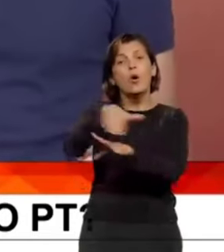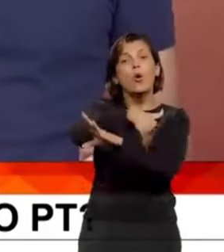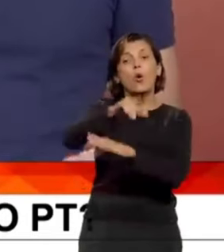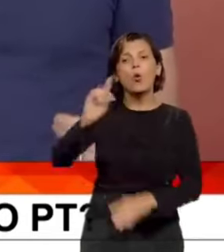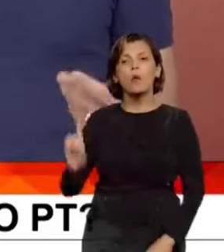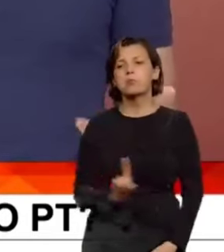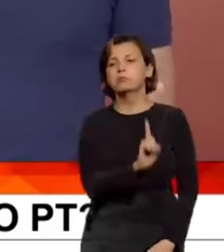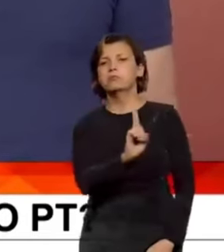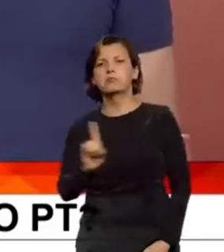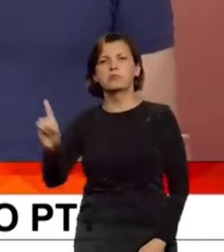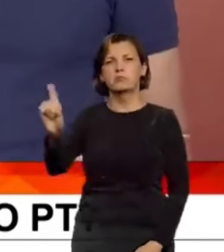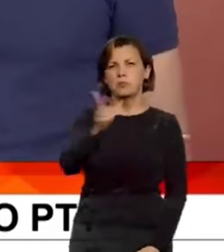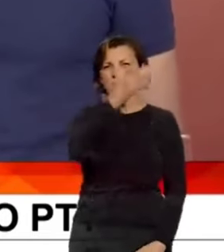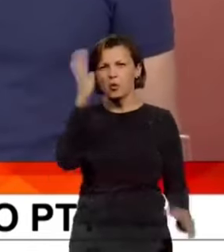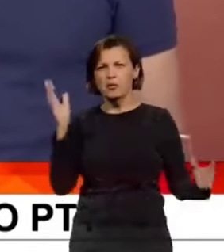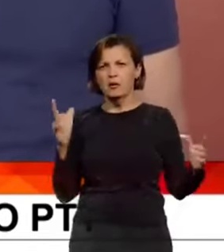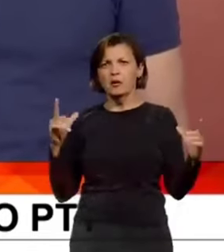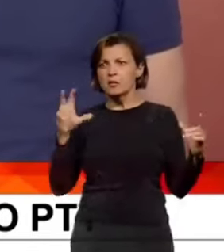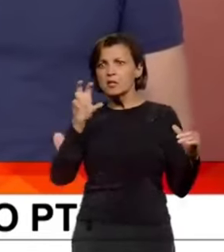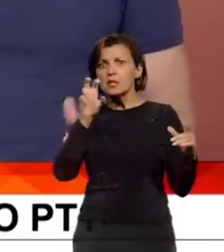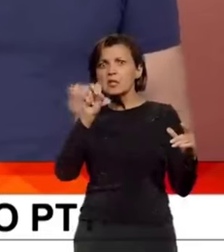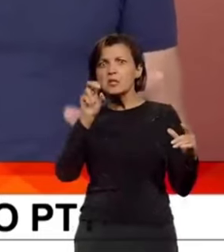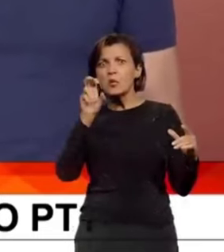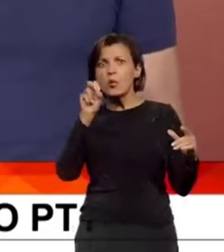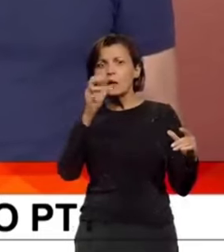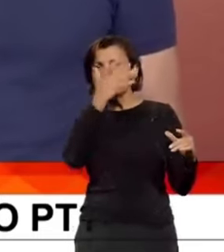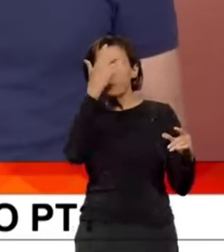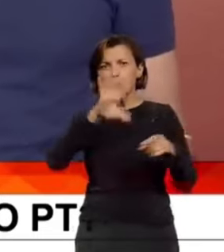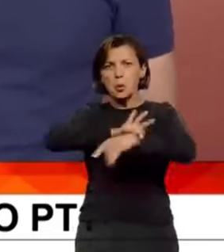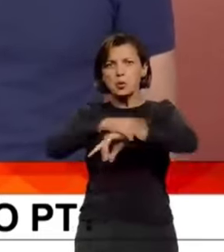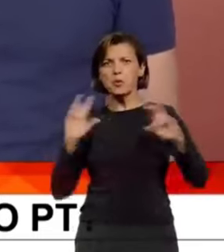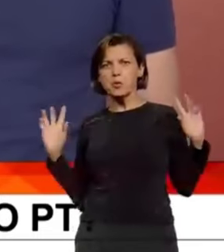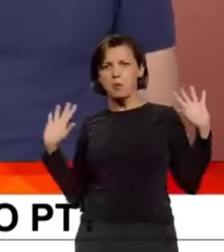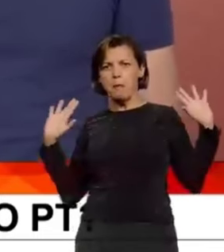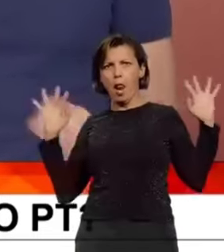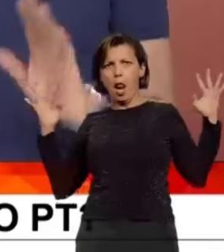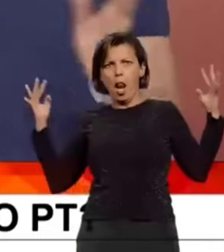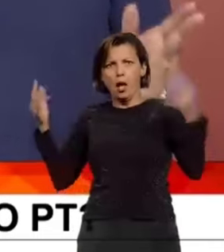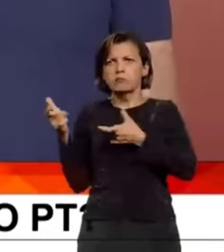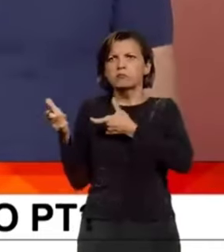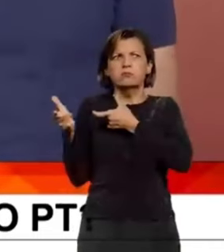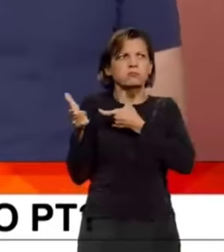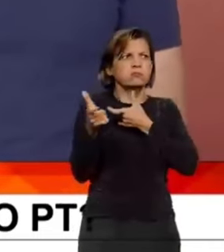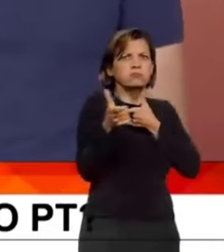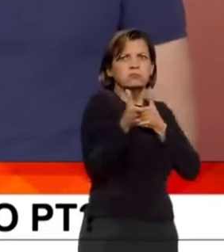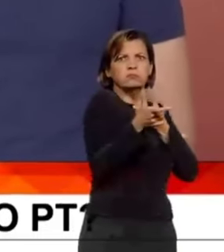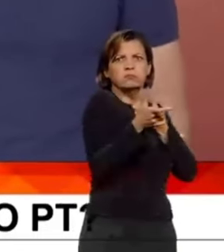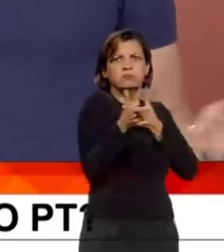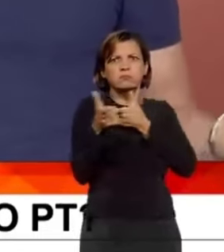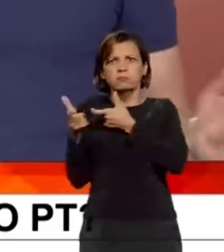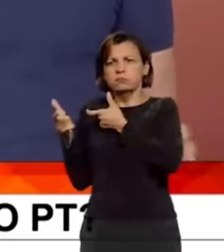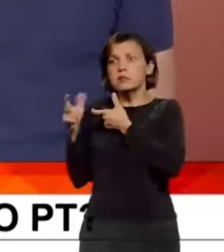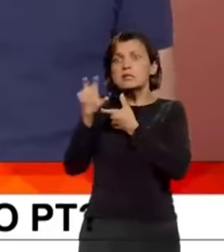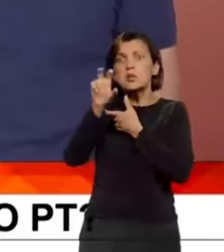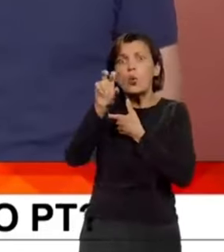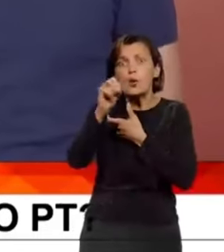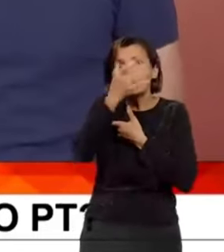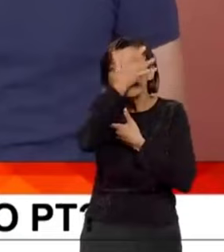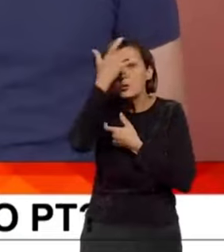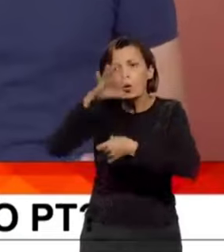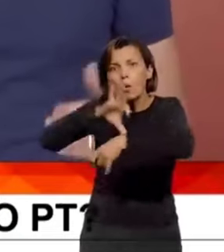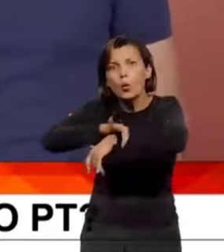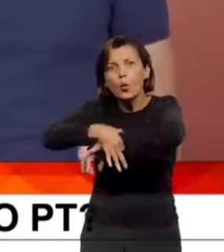controlado eu ando com onze policiais federais Ele anda com mais de 50 os meus é do que uma pistola nunca veio pistola os do Lula anda com